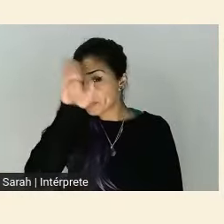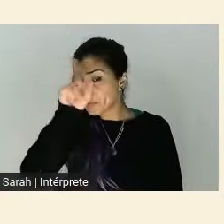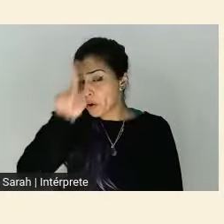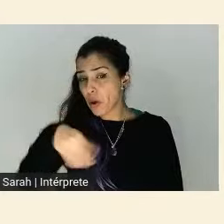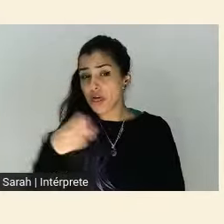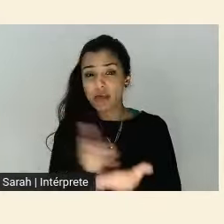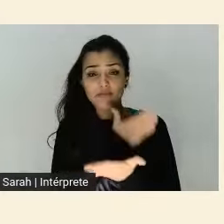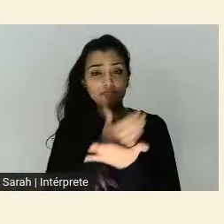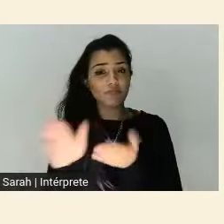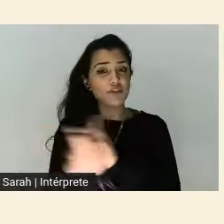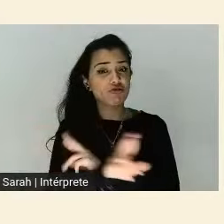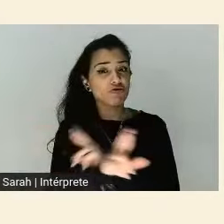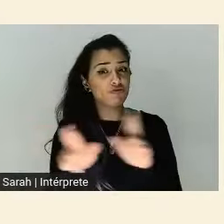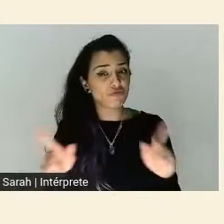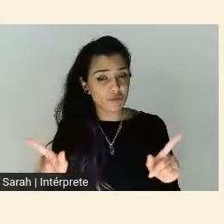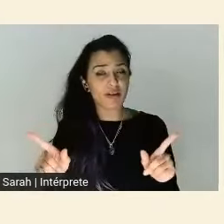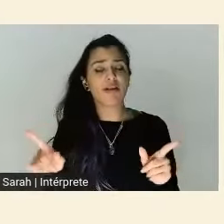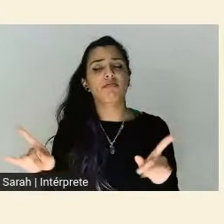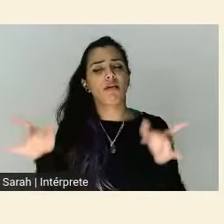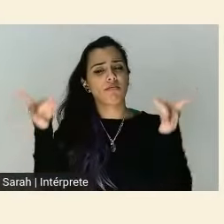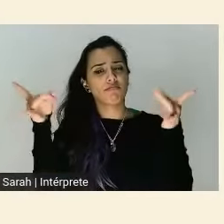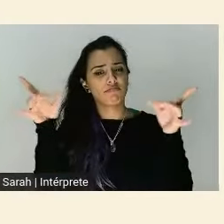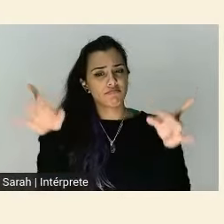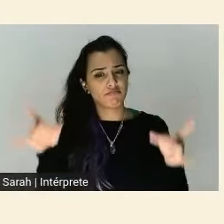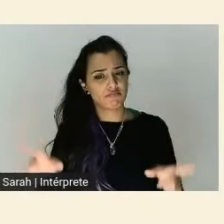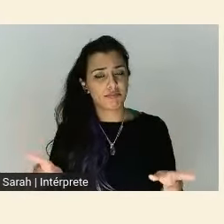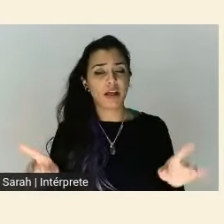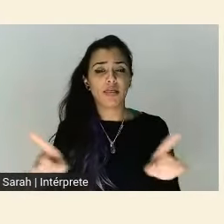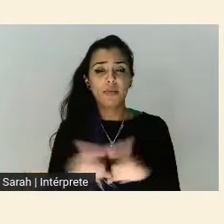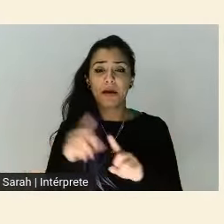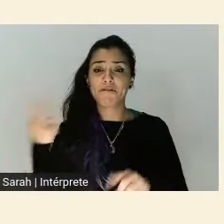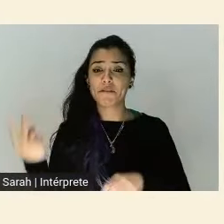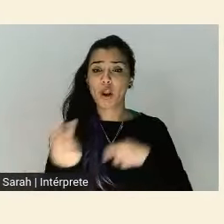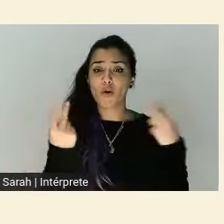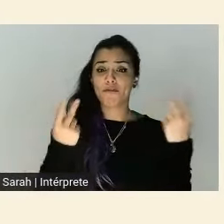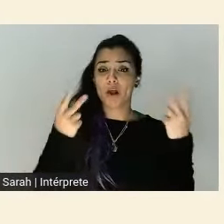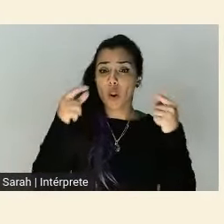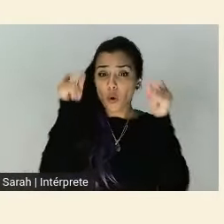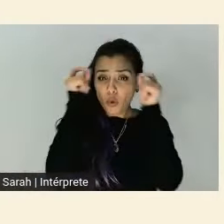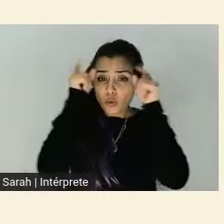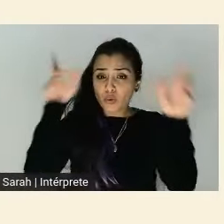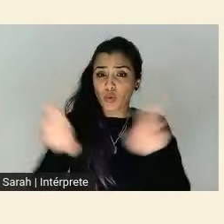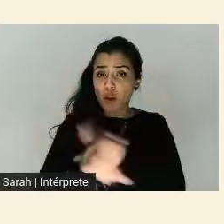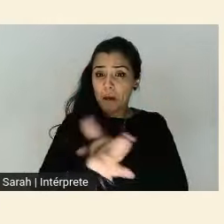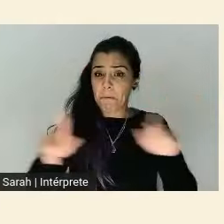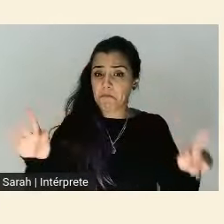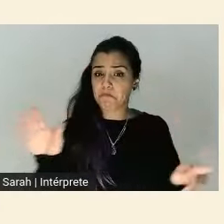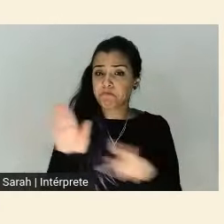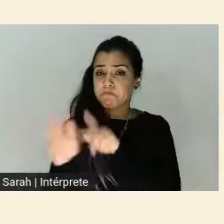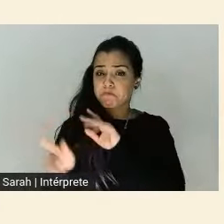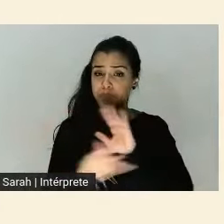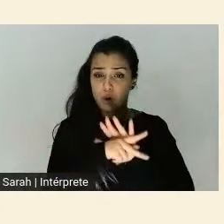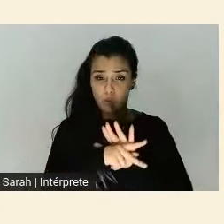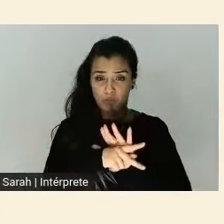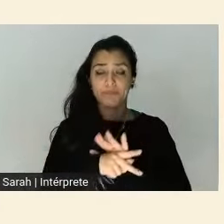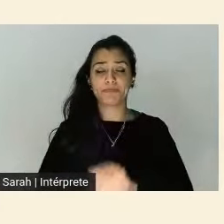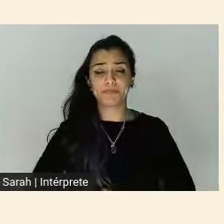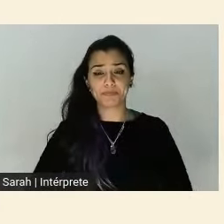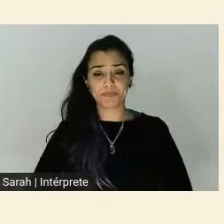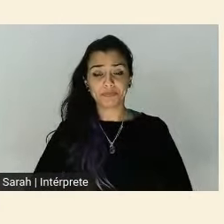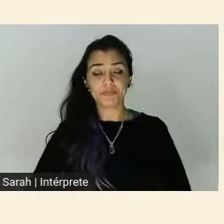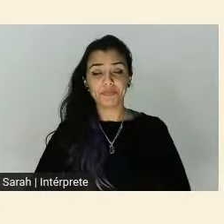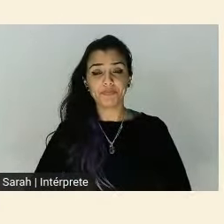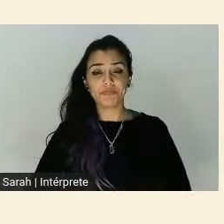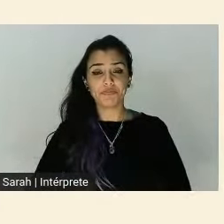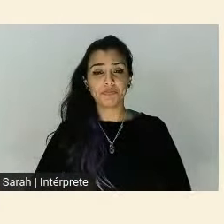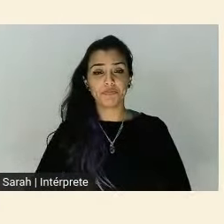diferenças, especificidades e valores culturais próprios. É preciso retornar ao passeio